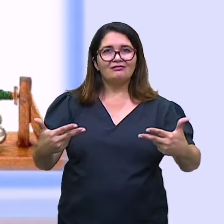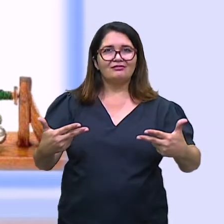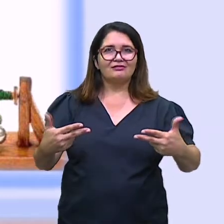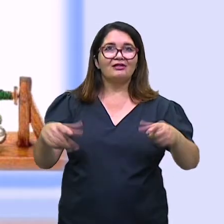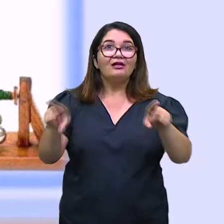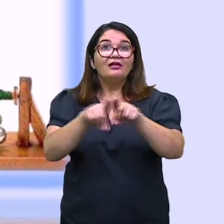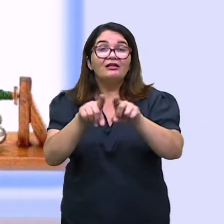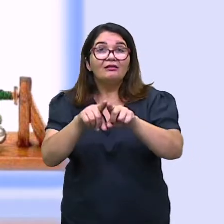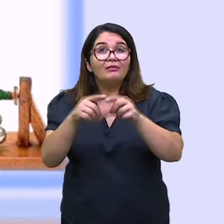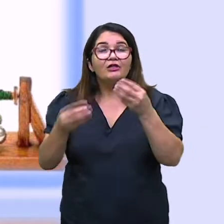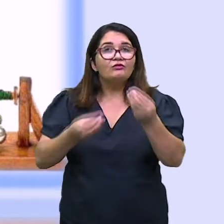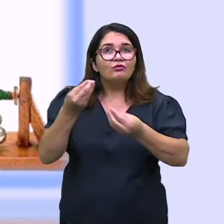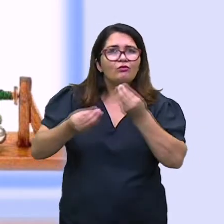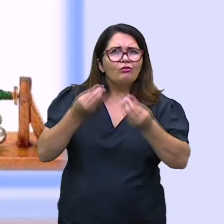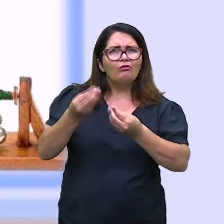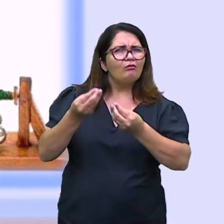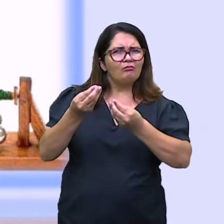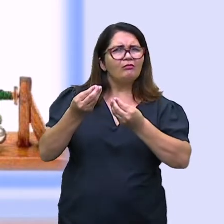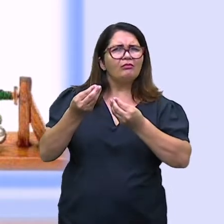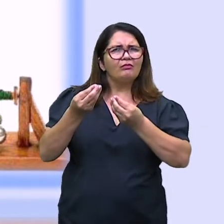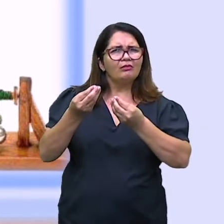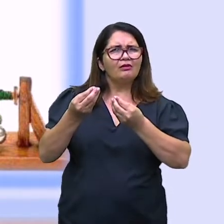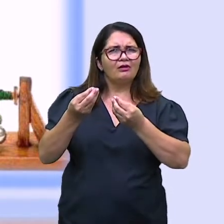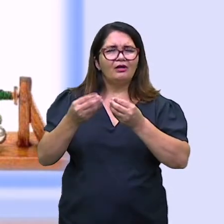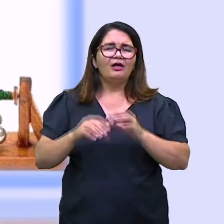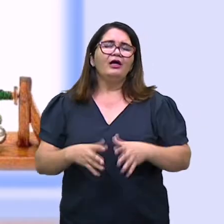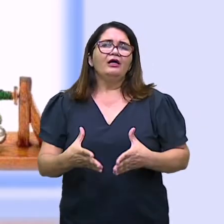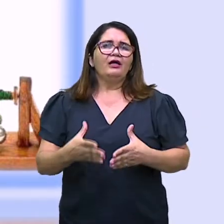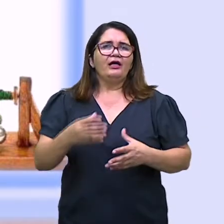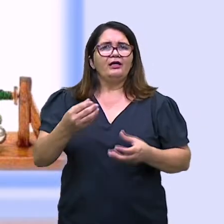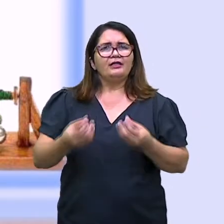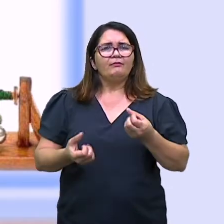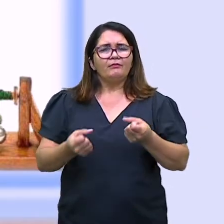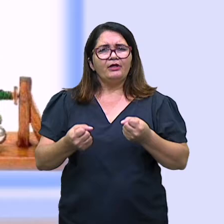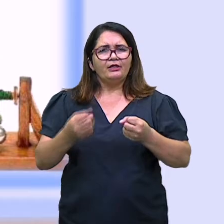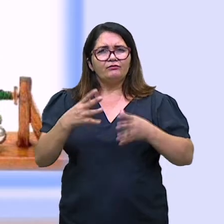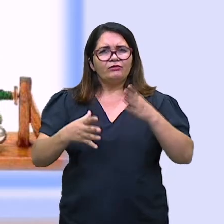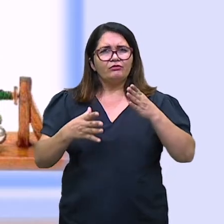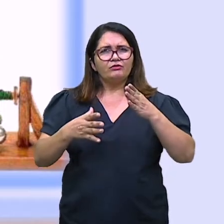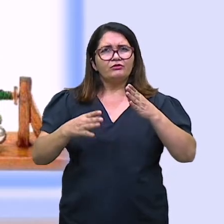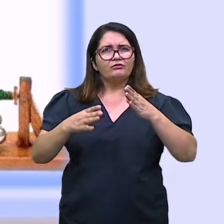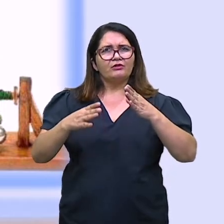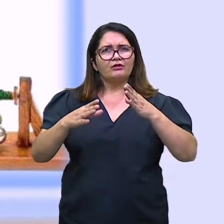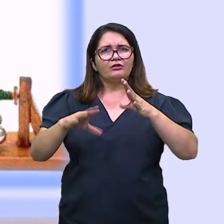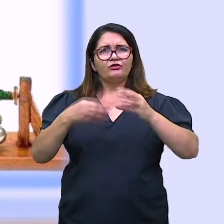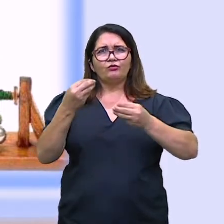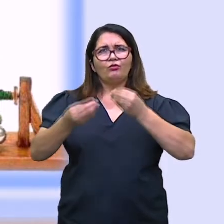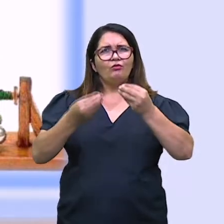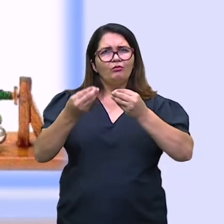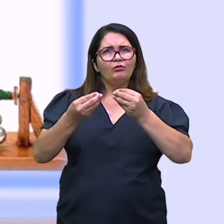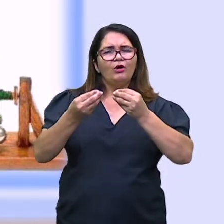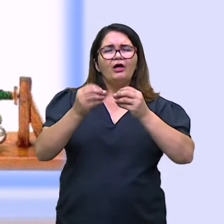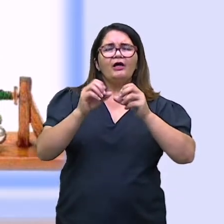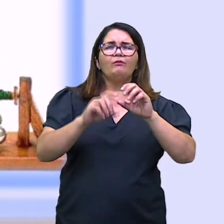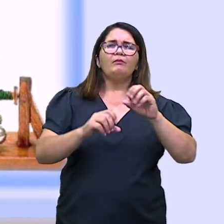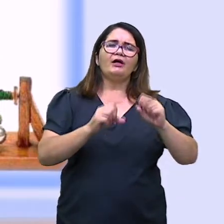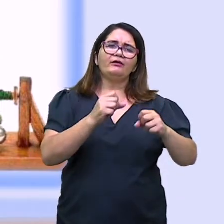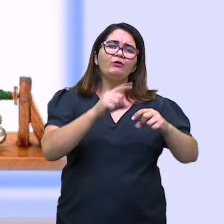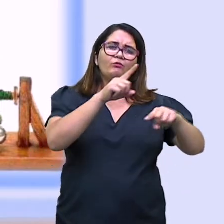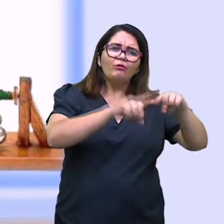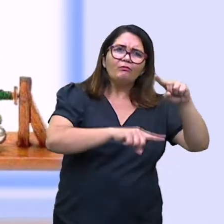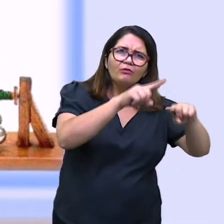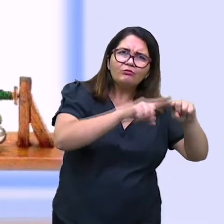movimento, de movimentação de um objeto pesado, sem que eu tenha um esforço exagerado. E aí eu acabe